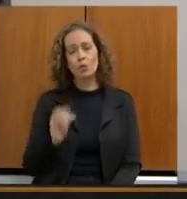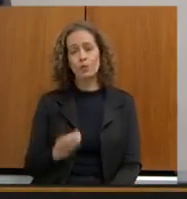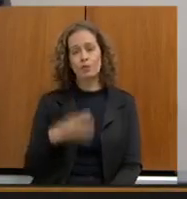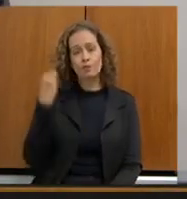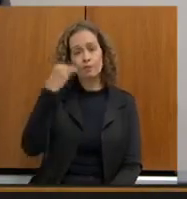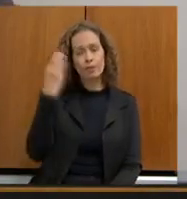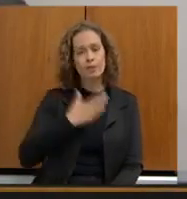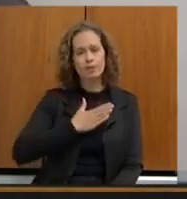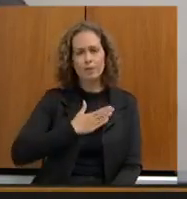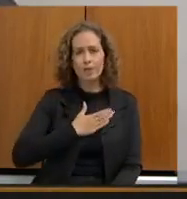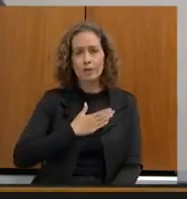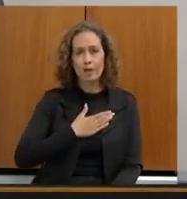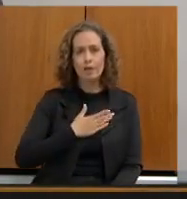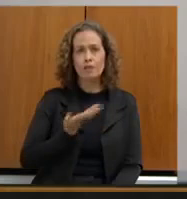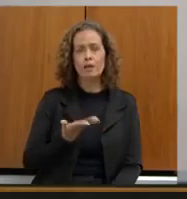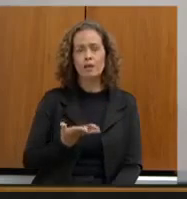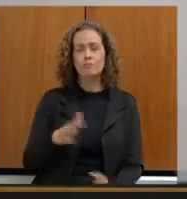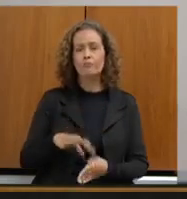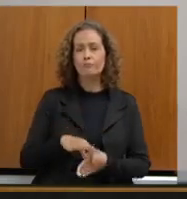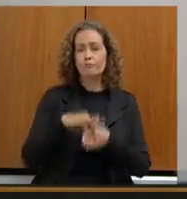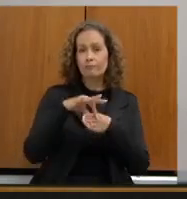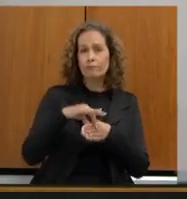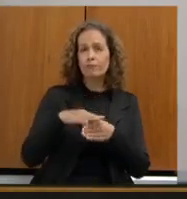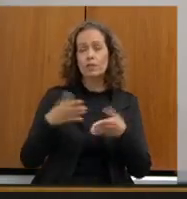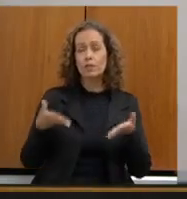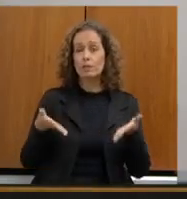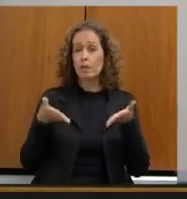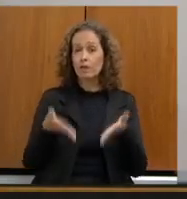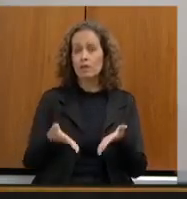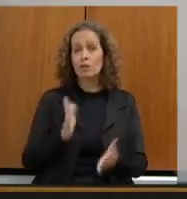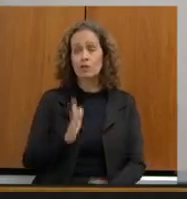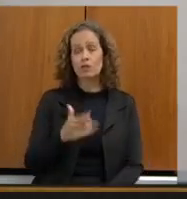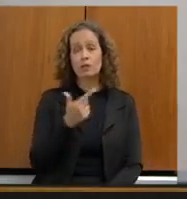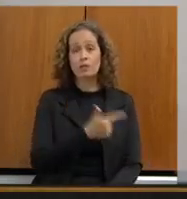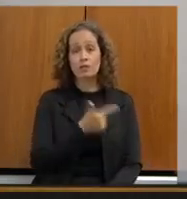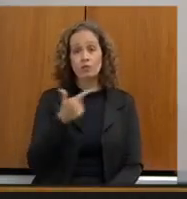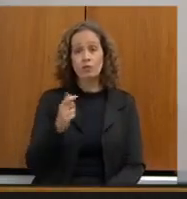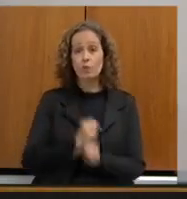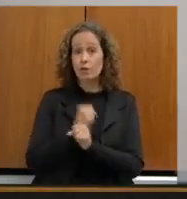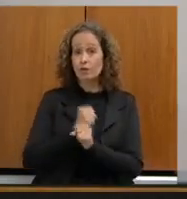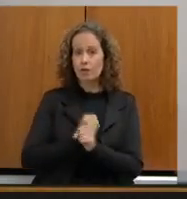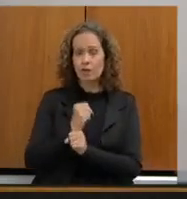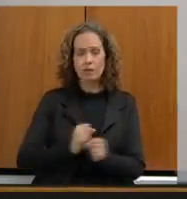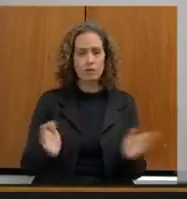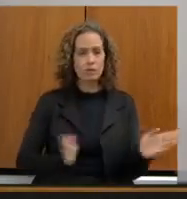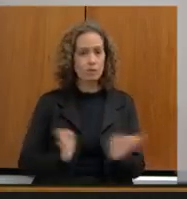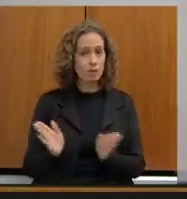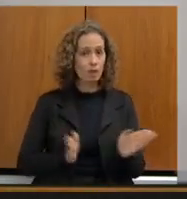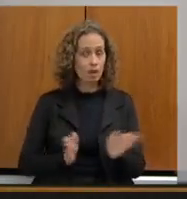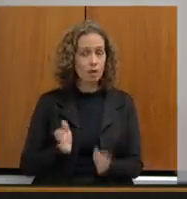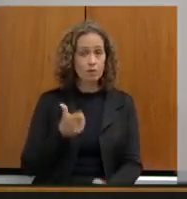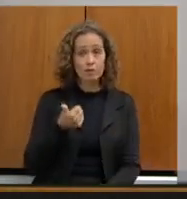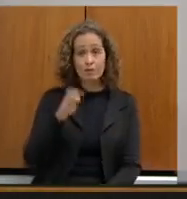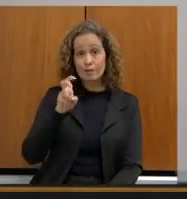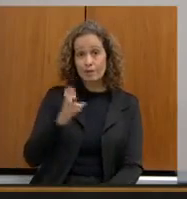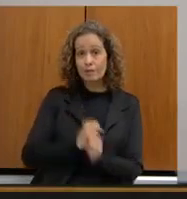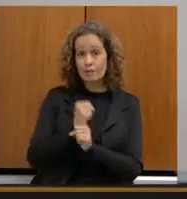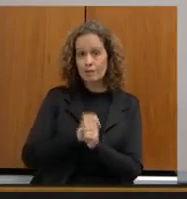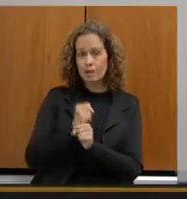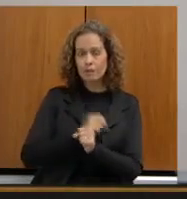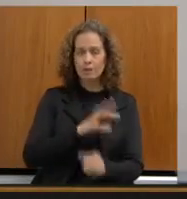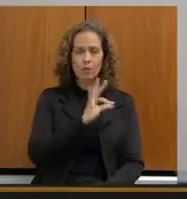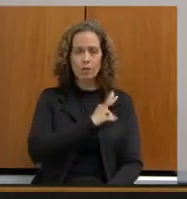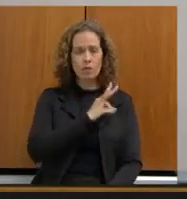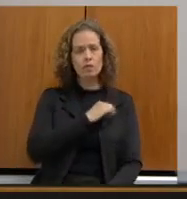presidir nessa condição pela 6º bienio já com 22 anos de Mandato com 15 anos de polícia porque com